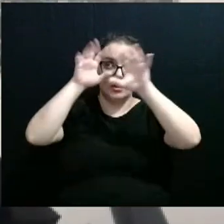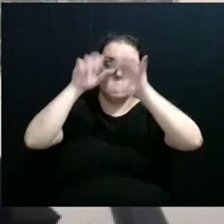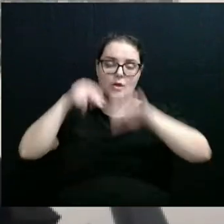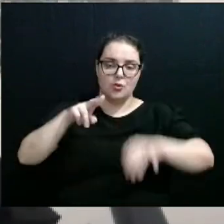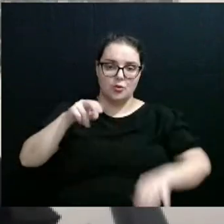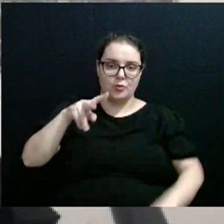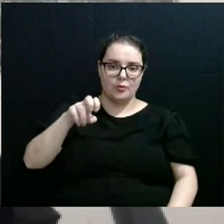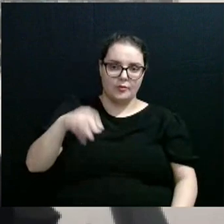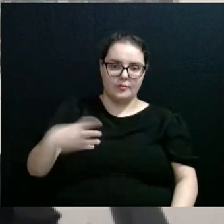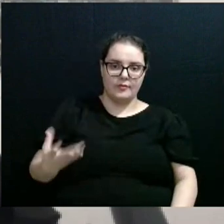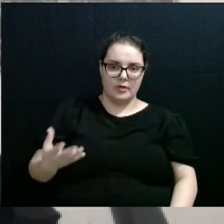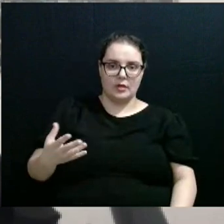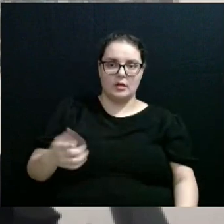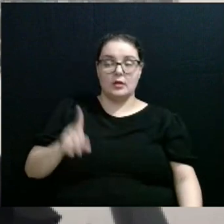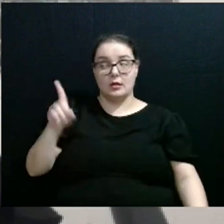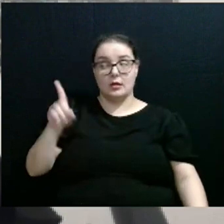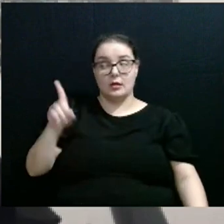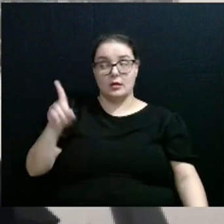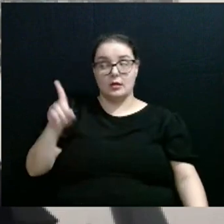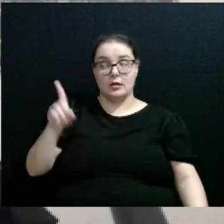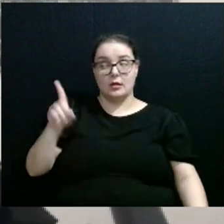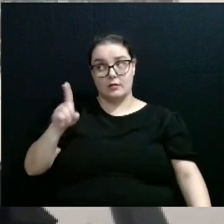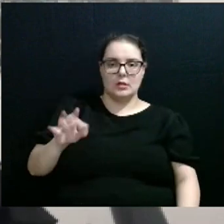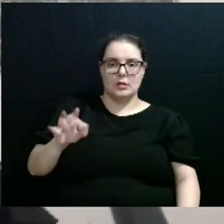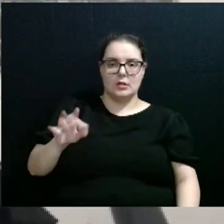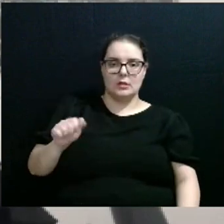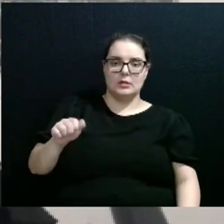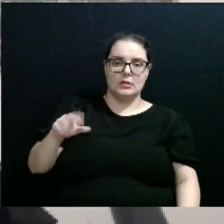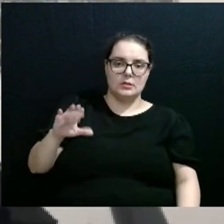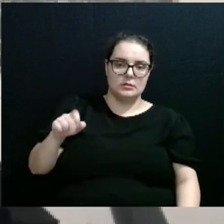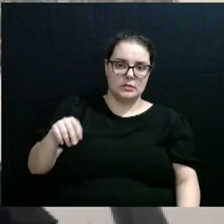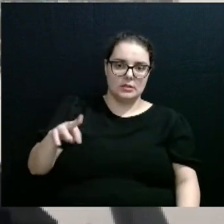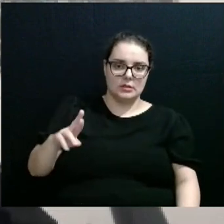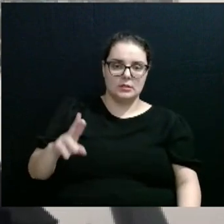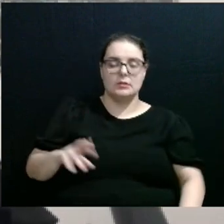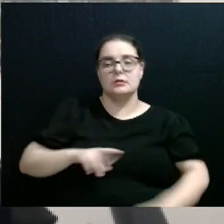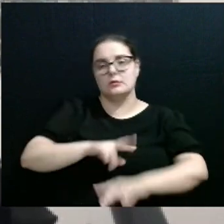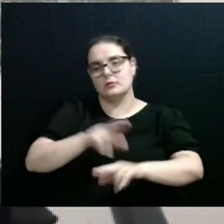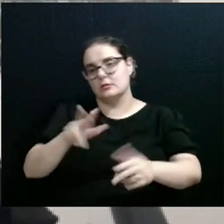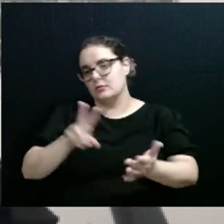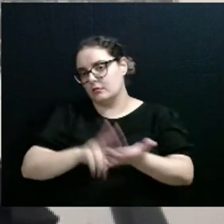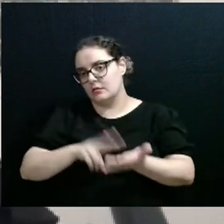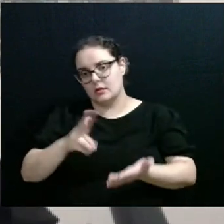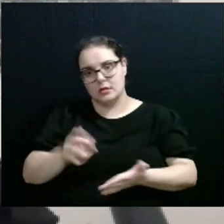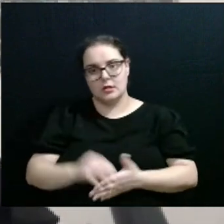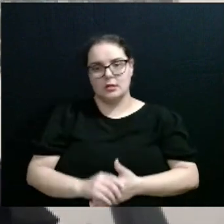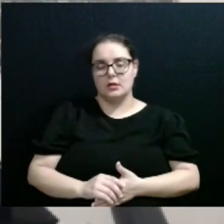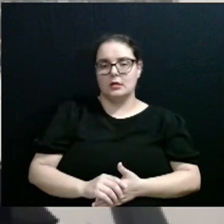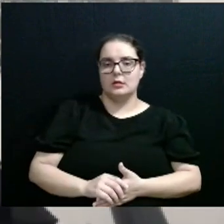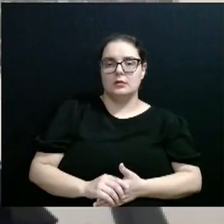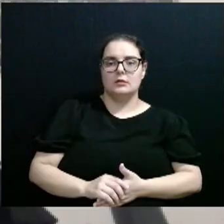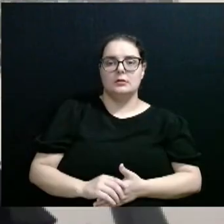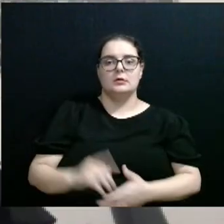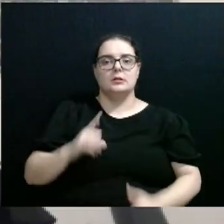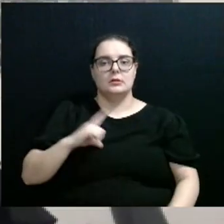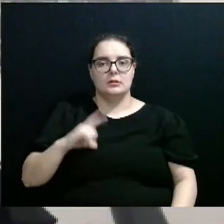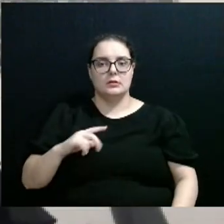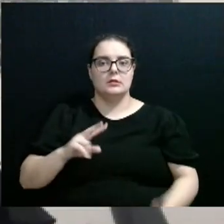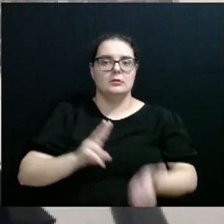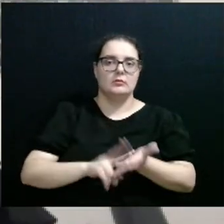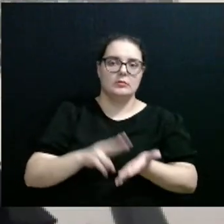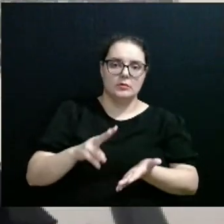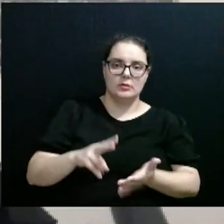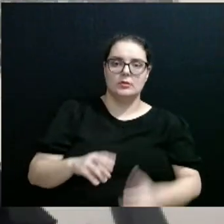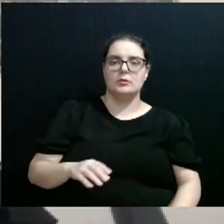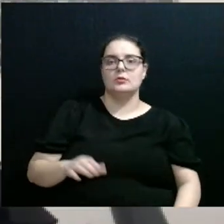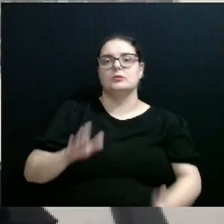no data center. Então, existem várias vantagens, né? Tem essa vantagem do consumo de energia,